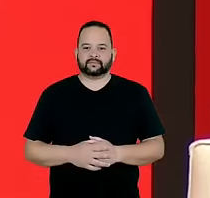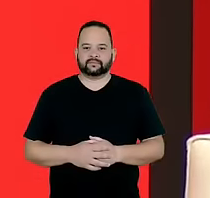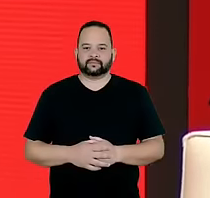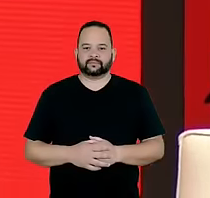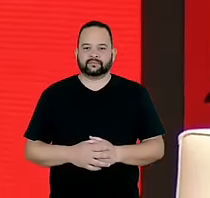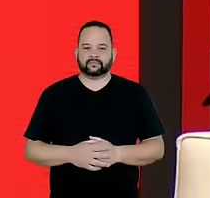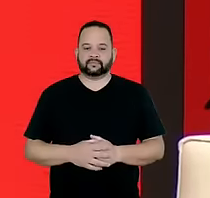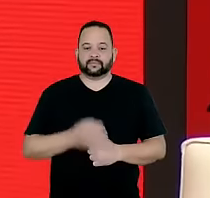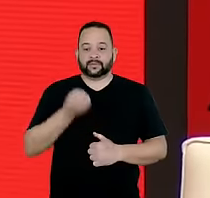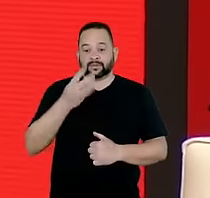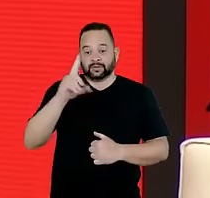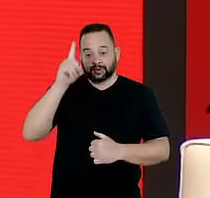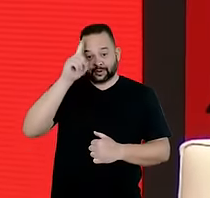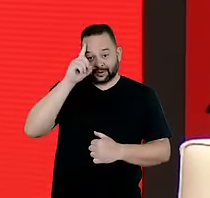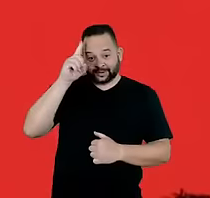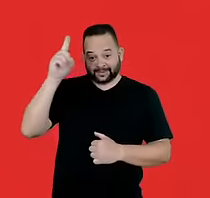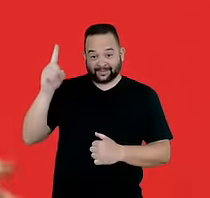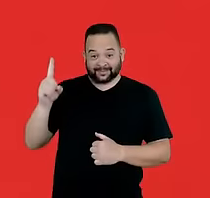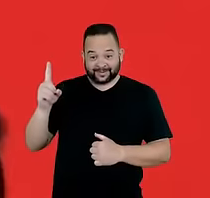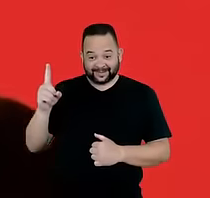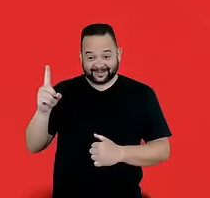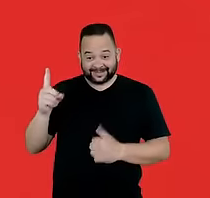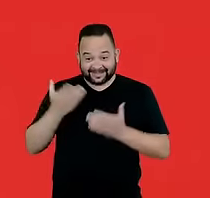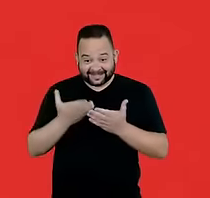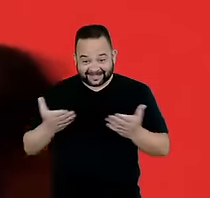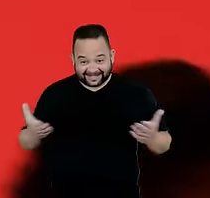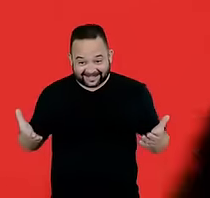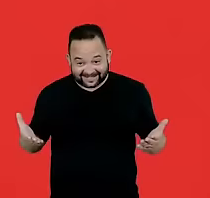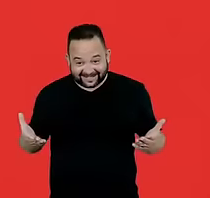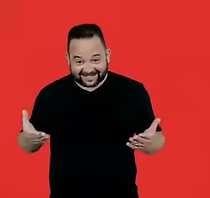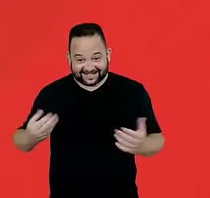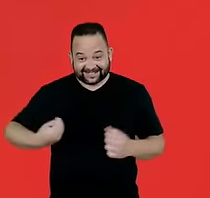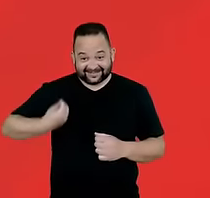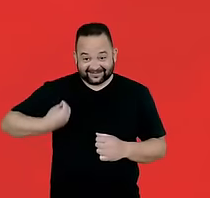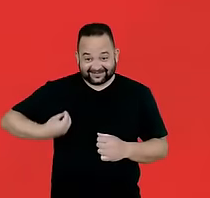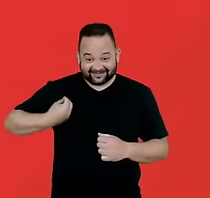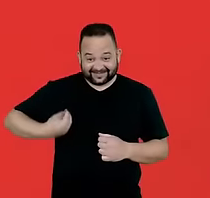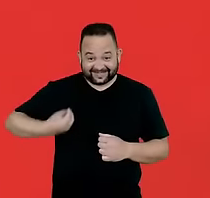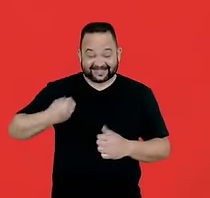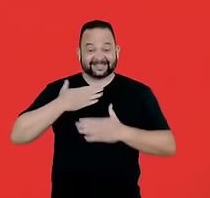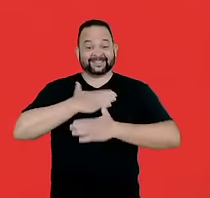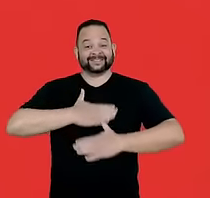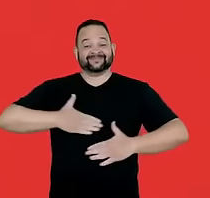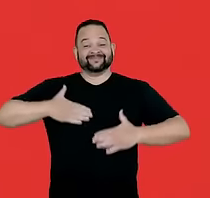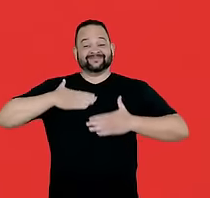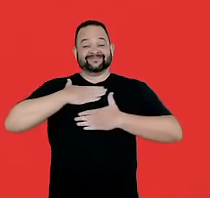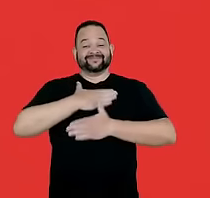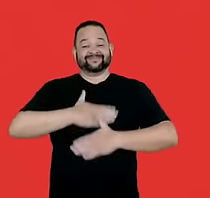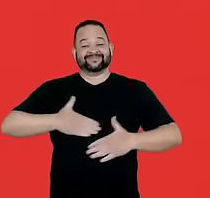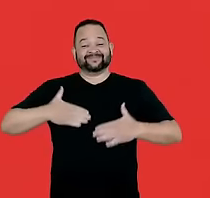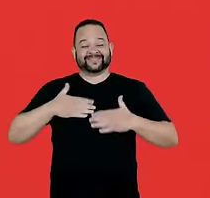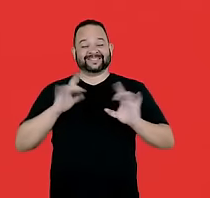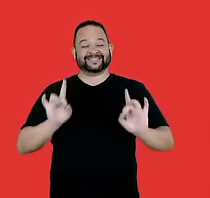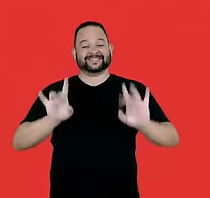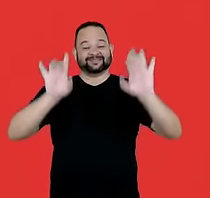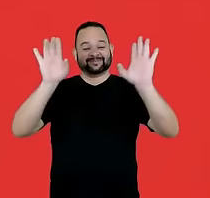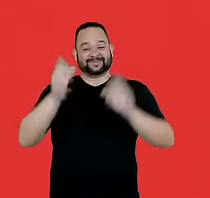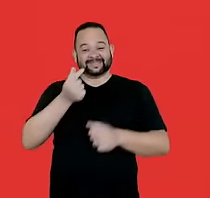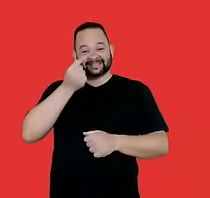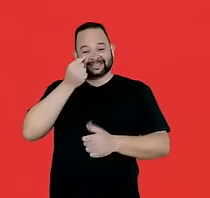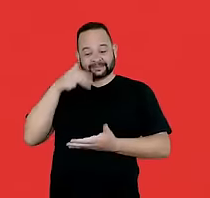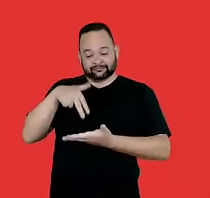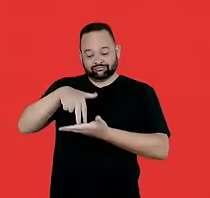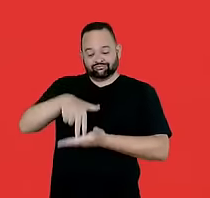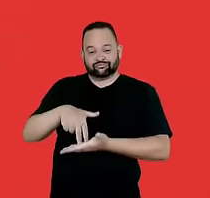Bom dia a todos bom dia a todas é um prazer gigantesco tá aqui com vocês hoje nesse